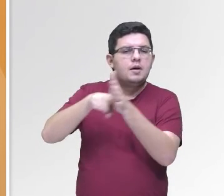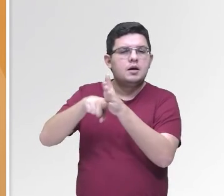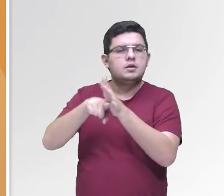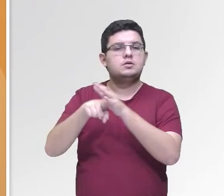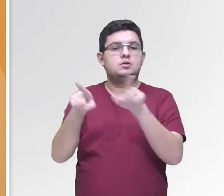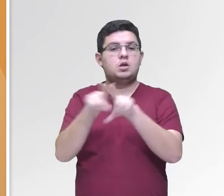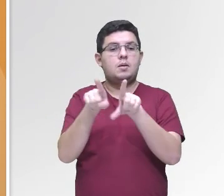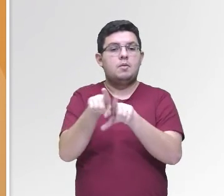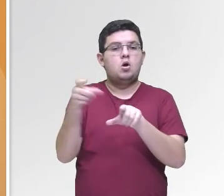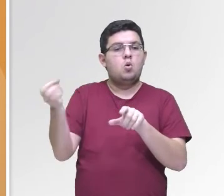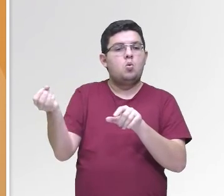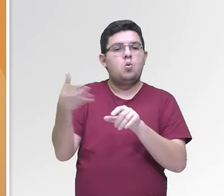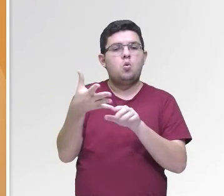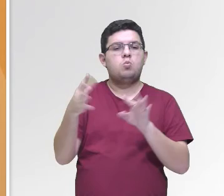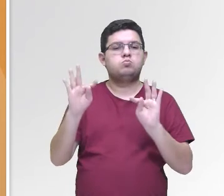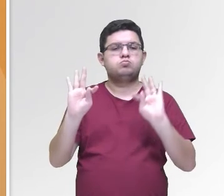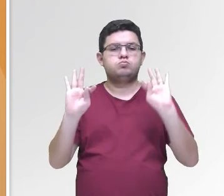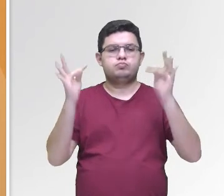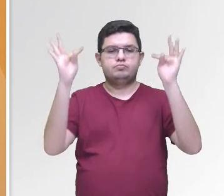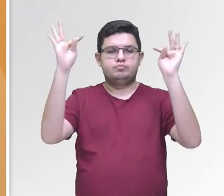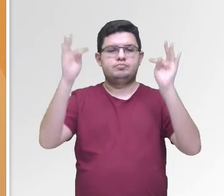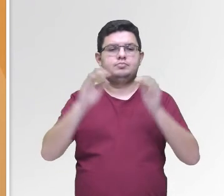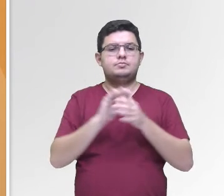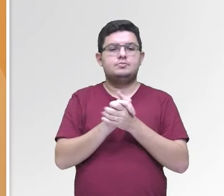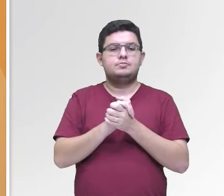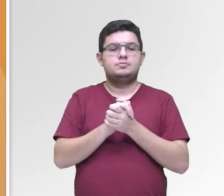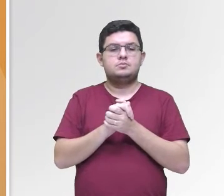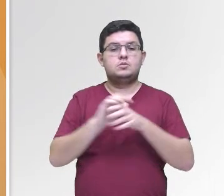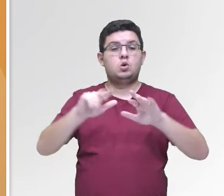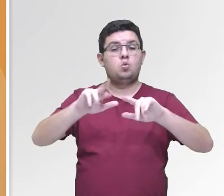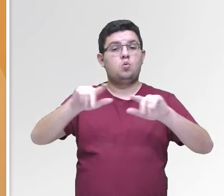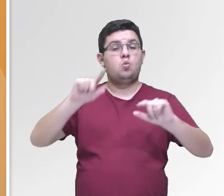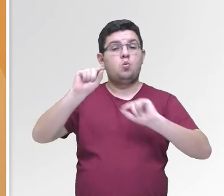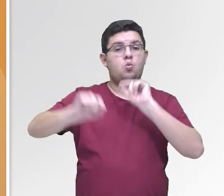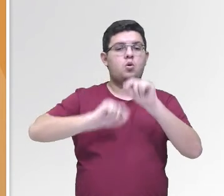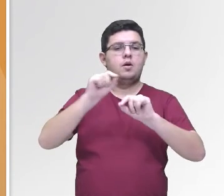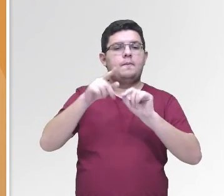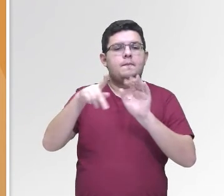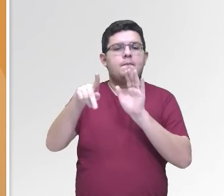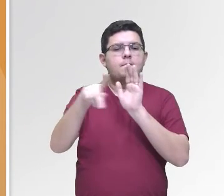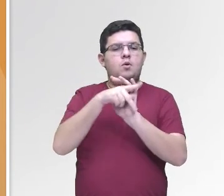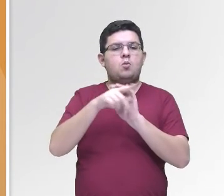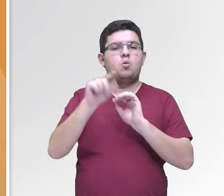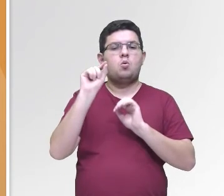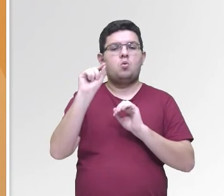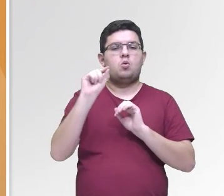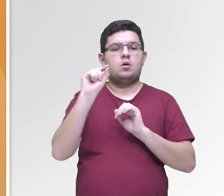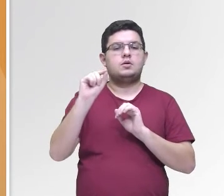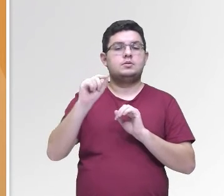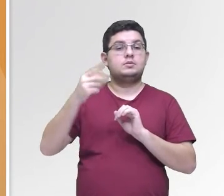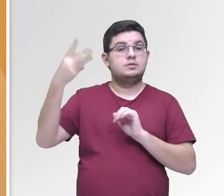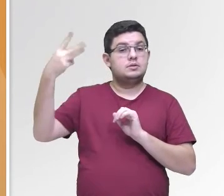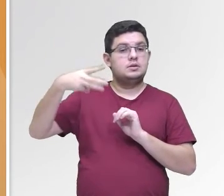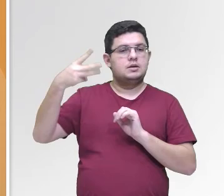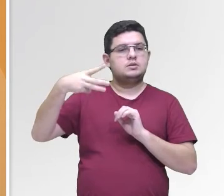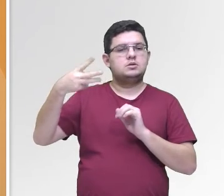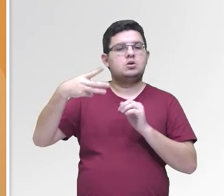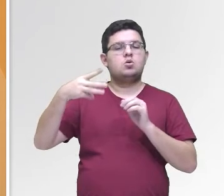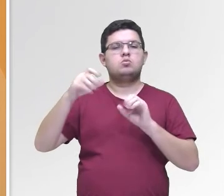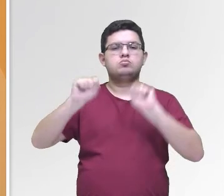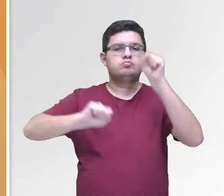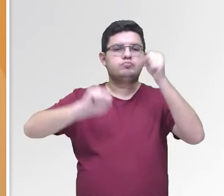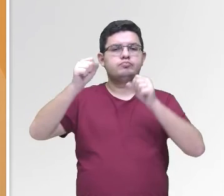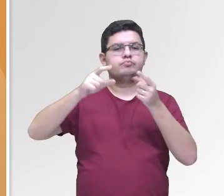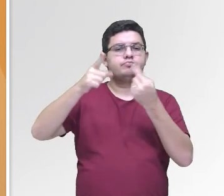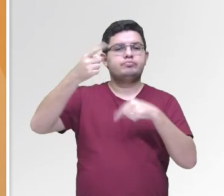novas tecnologias, tá? Isso tudo é marcado pela chamada Terceira Revolução